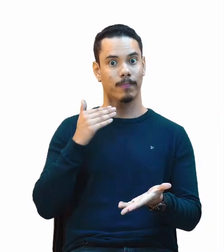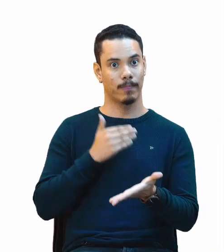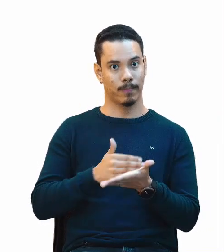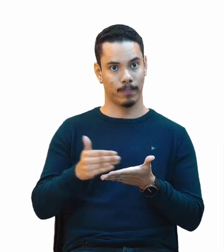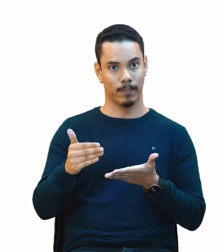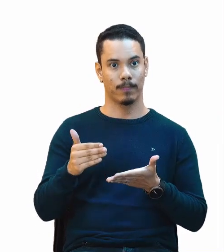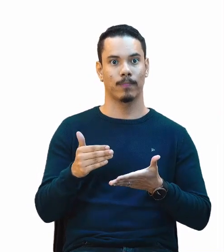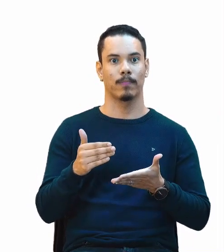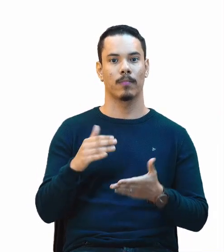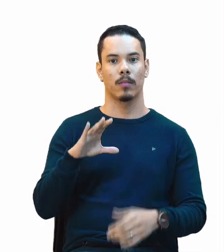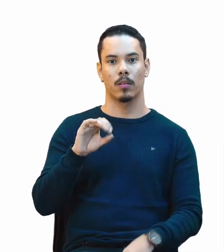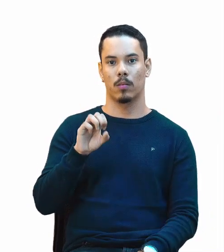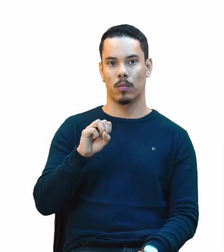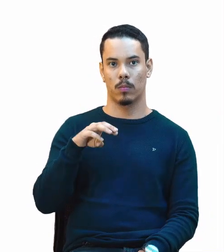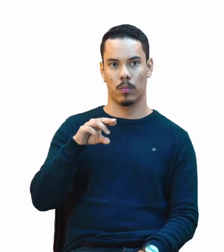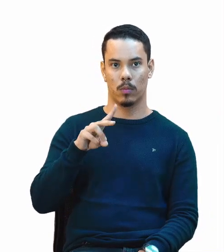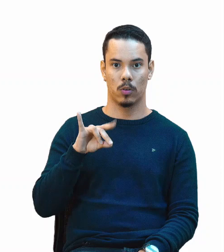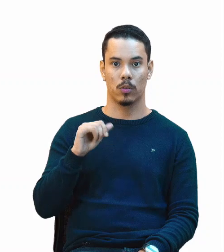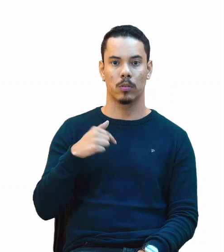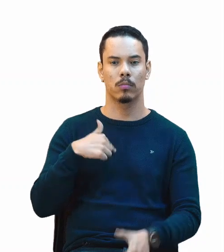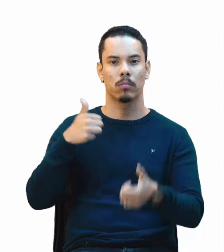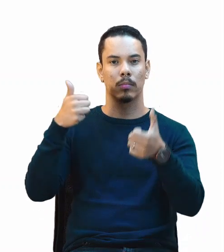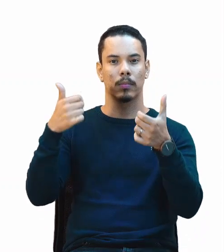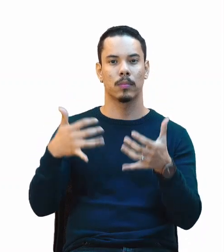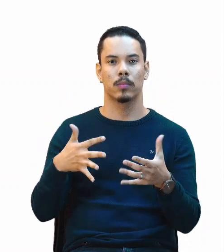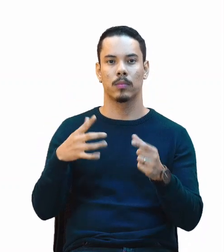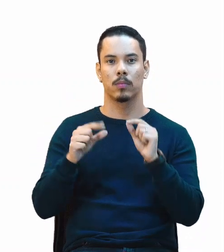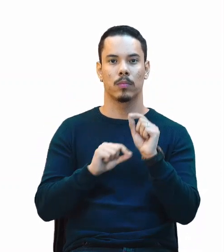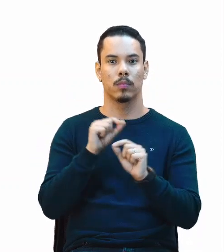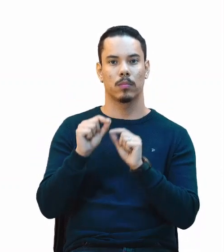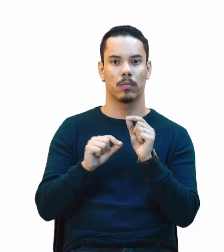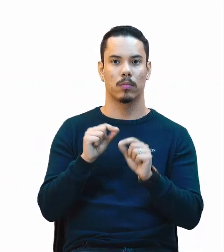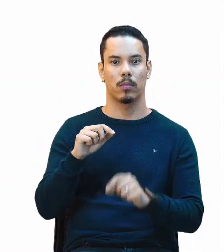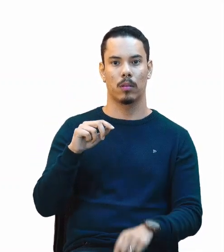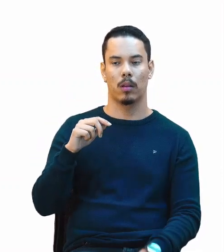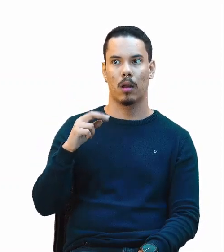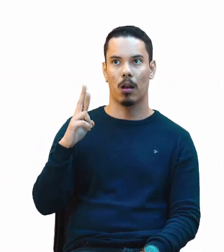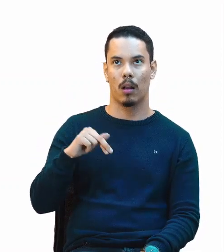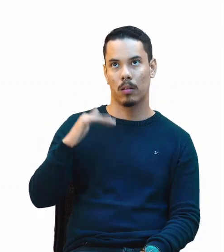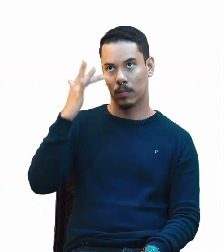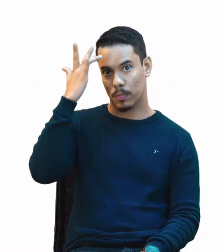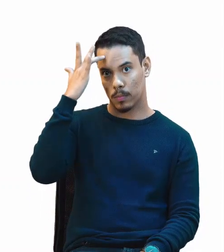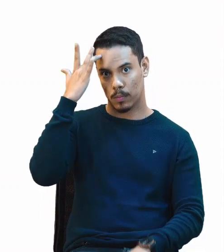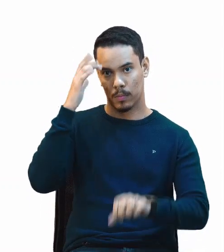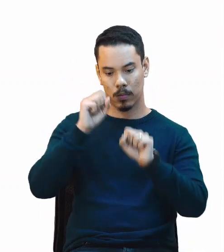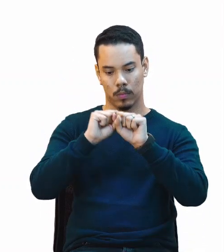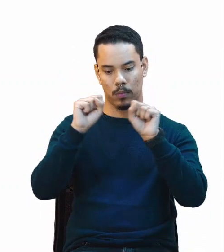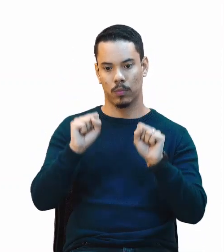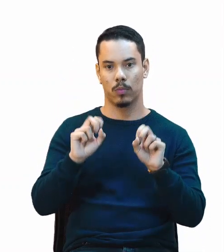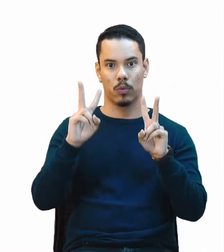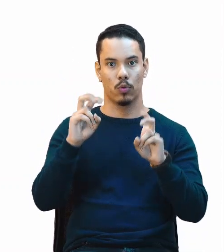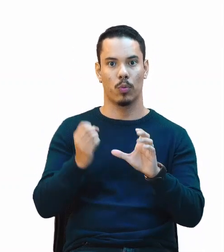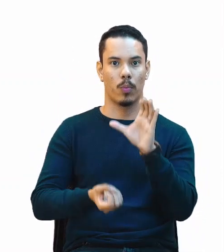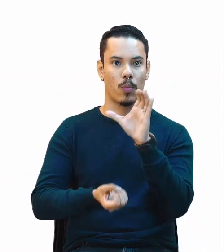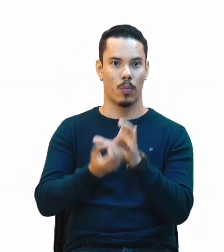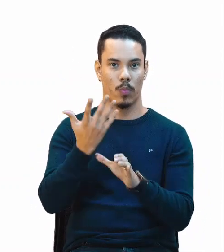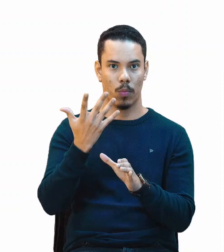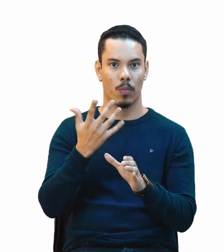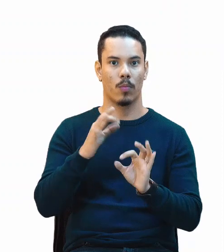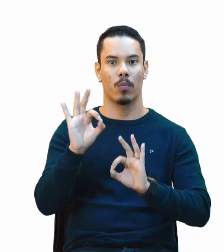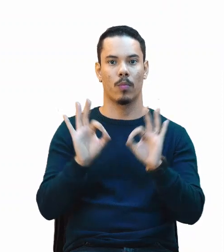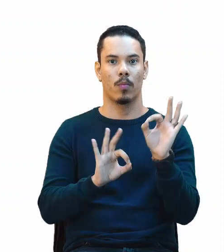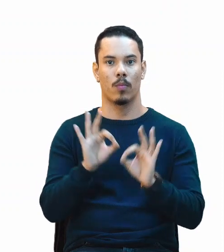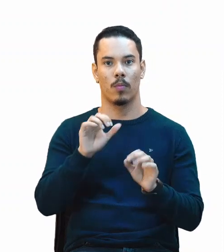a cosmologia é uma explicação racional, sistemática sobre a origem, a ordem e transformação